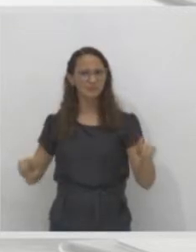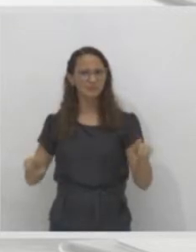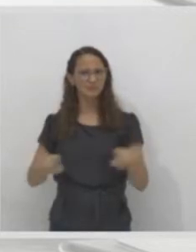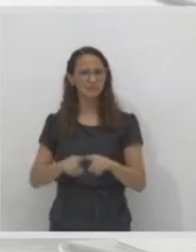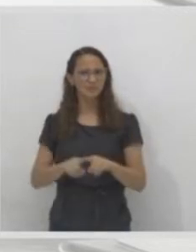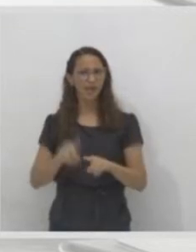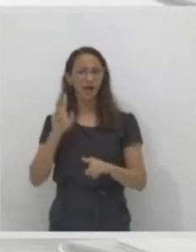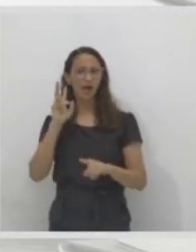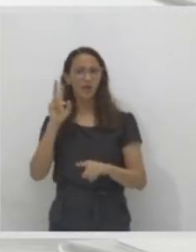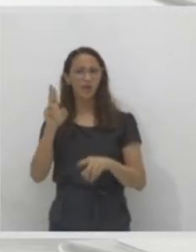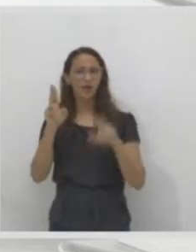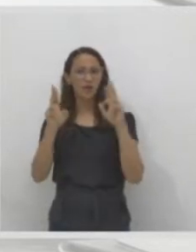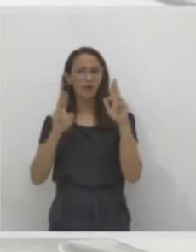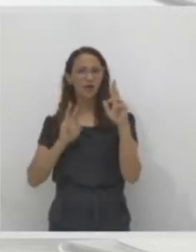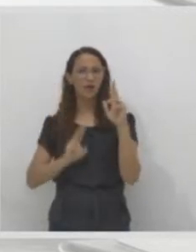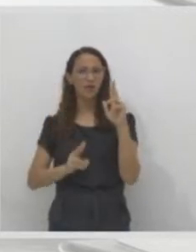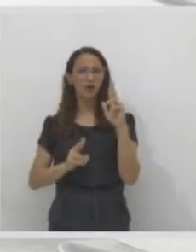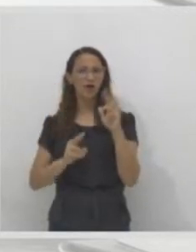lados iguais.